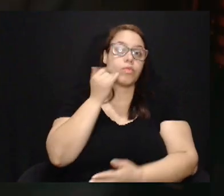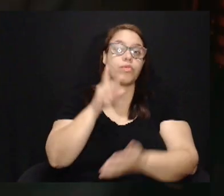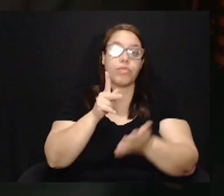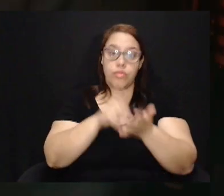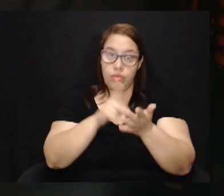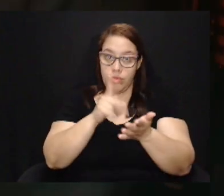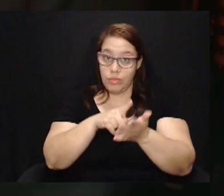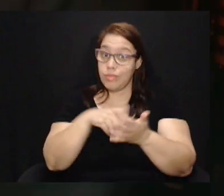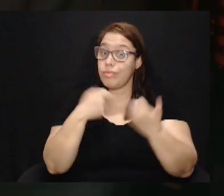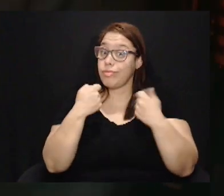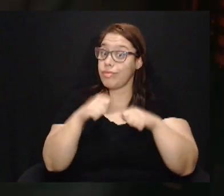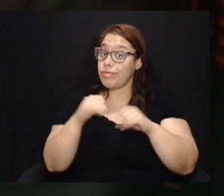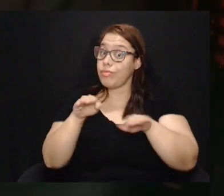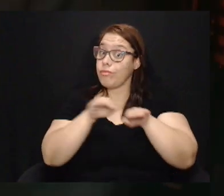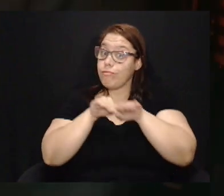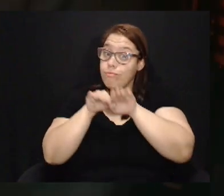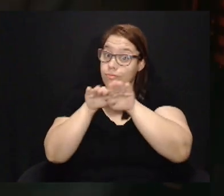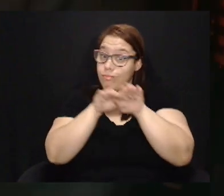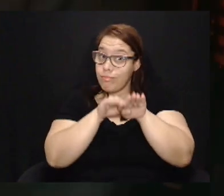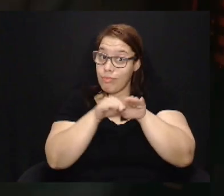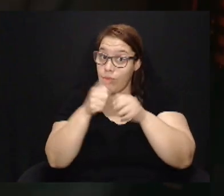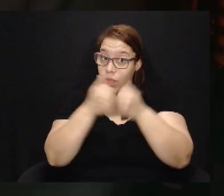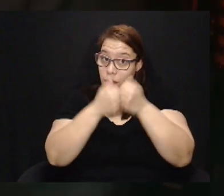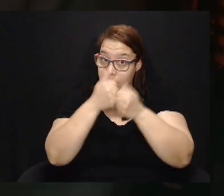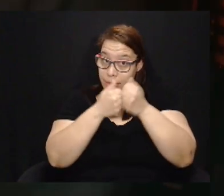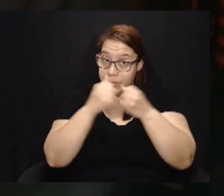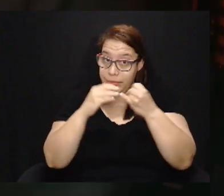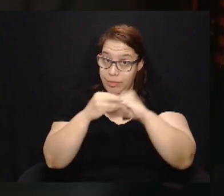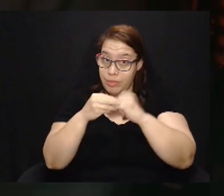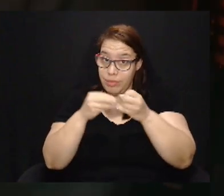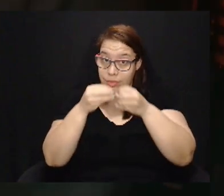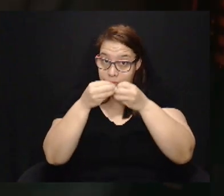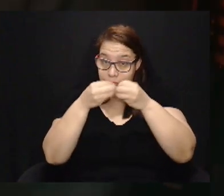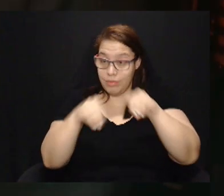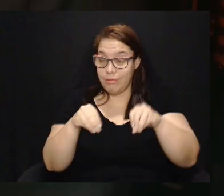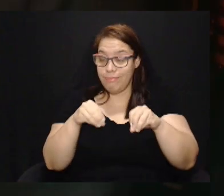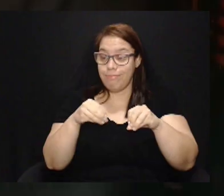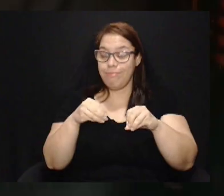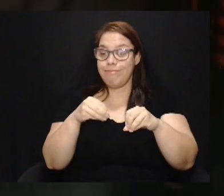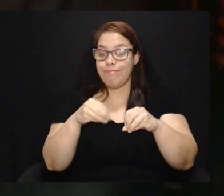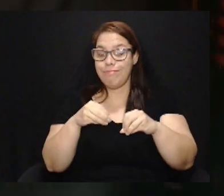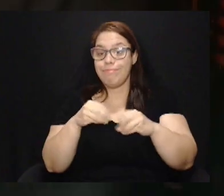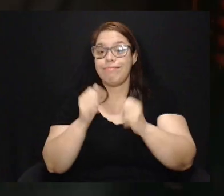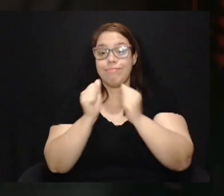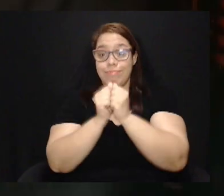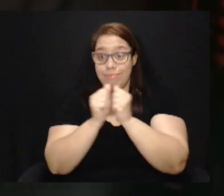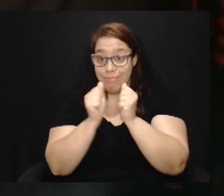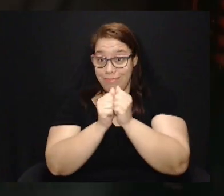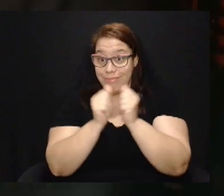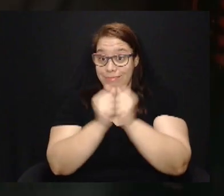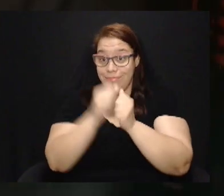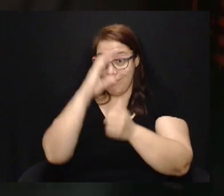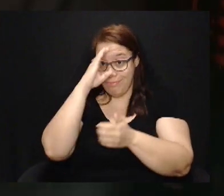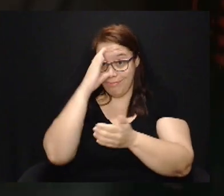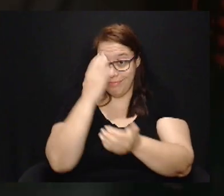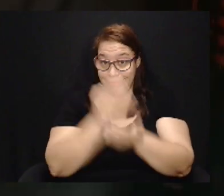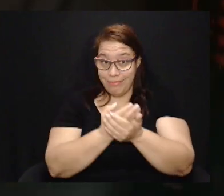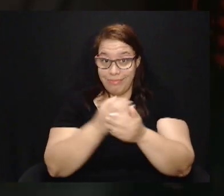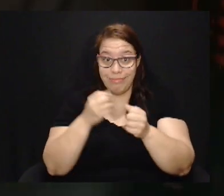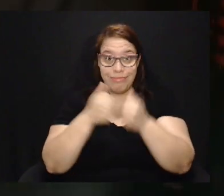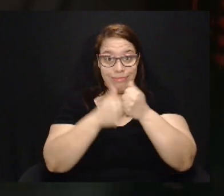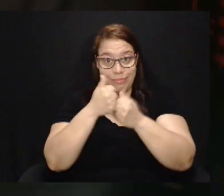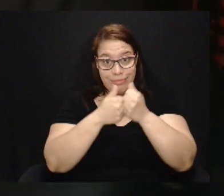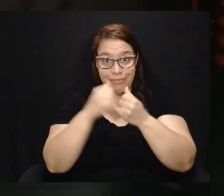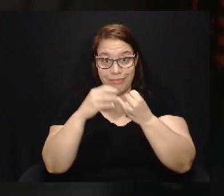ter o equilíbrio. O arroz, feijão e o ovo ainda são nossos maiores aliados. Eu acredito que arroz, feijão... A Bruna